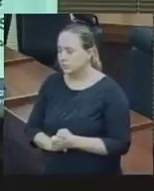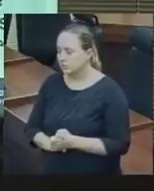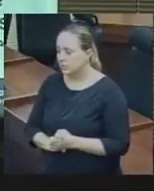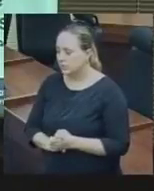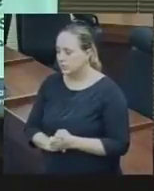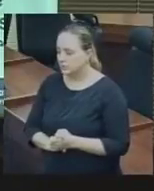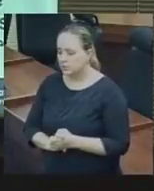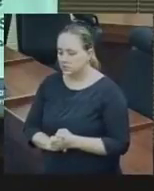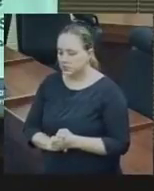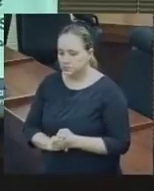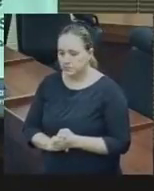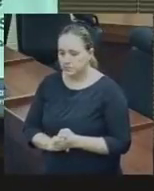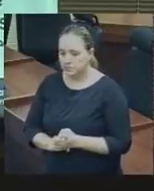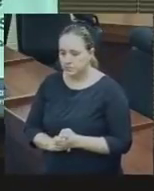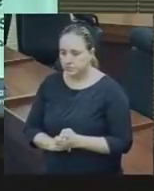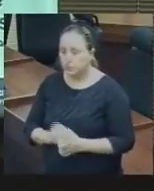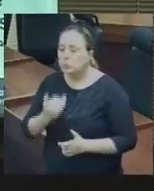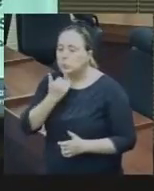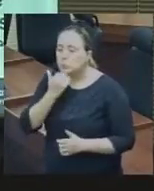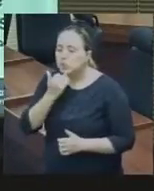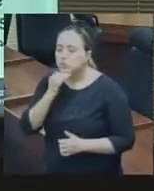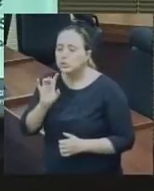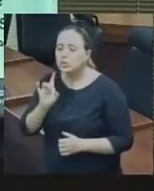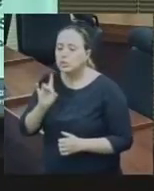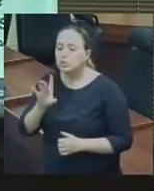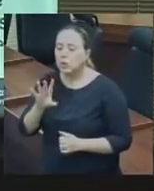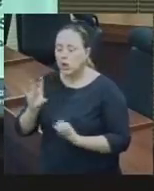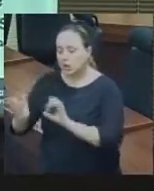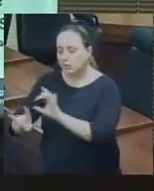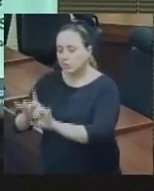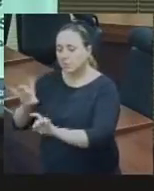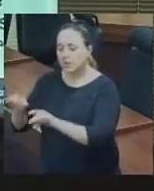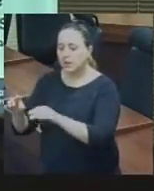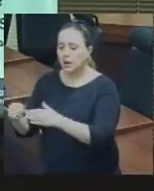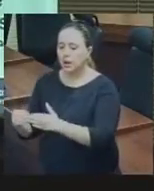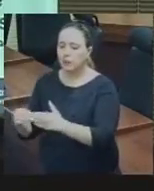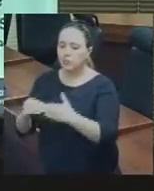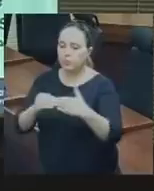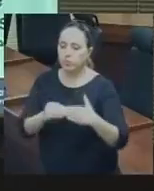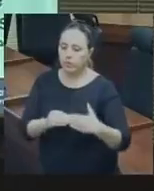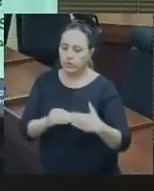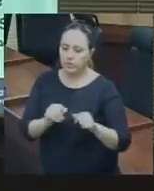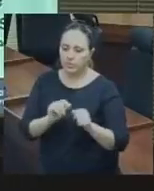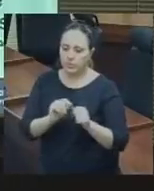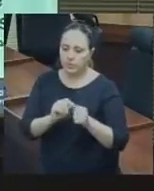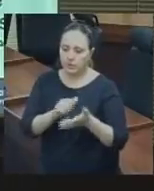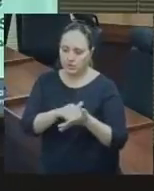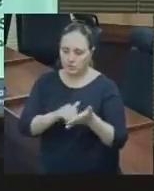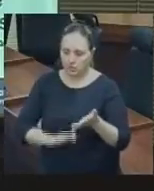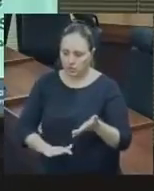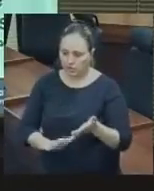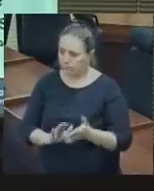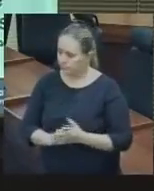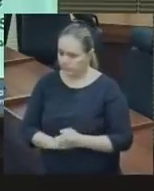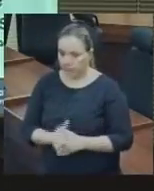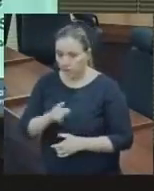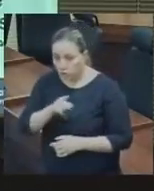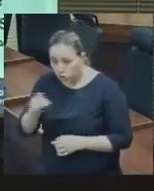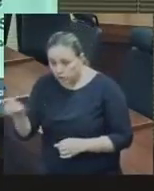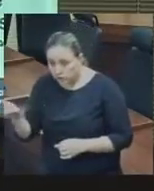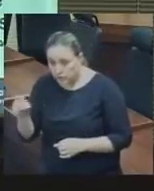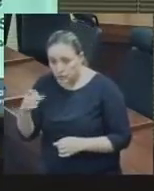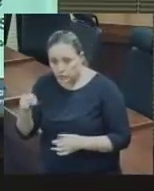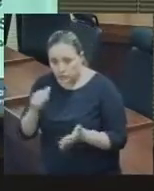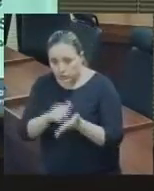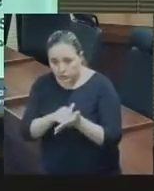em trazer especialistas para realizar essas atividades não vocês na nossas atividades diárias quando